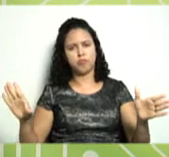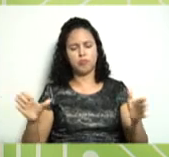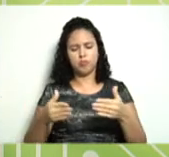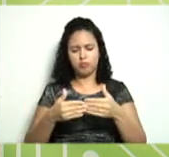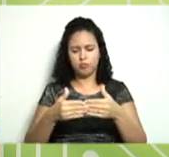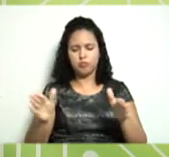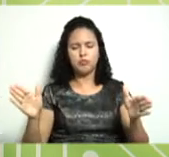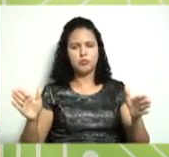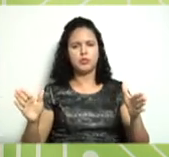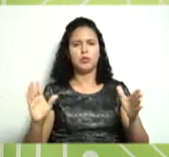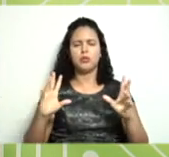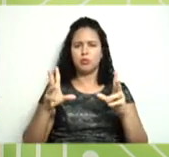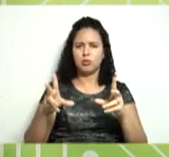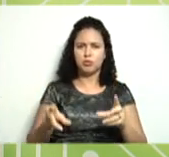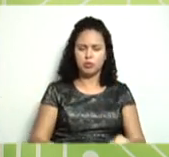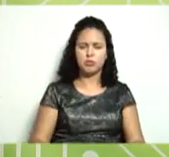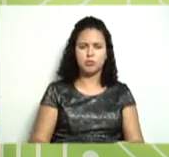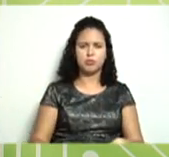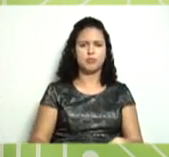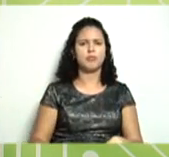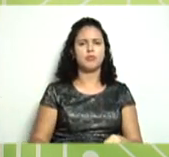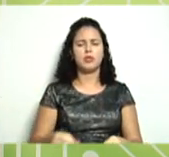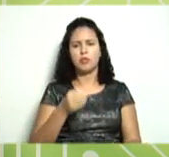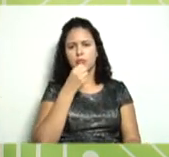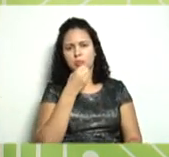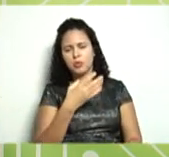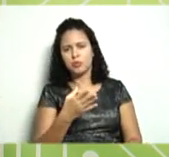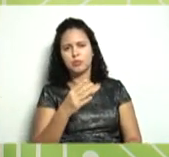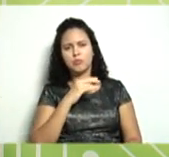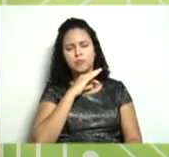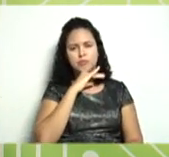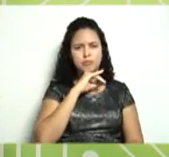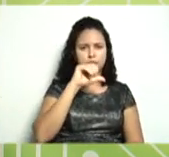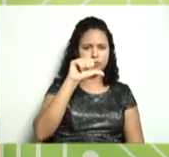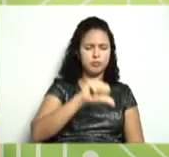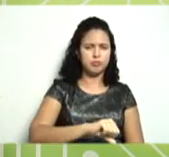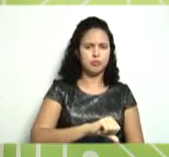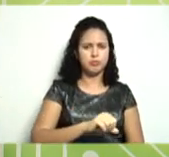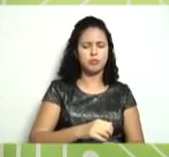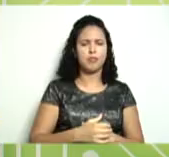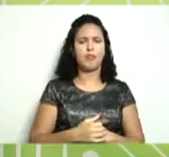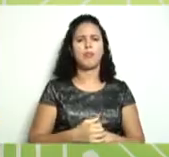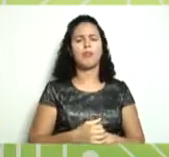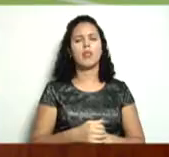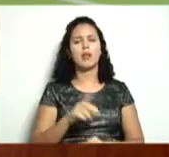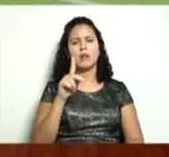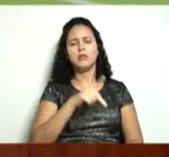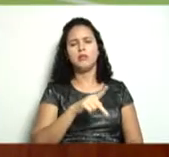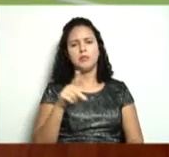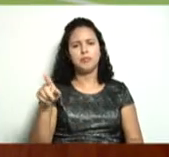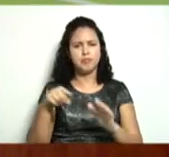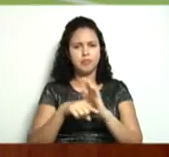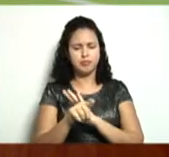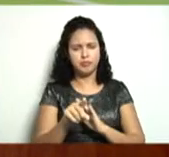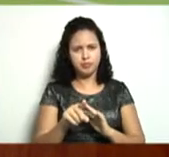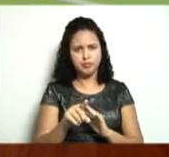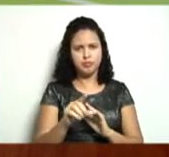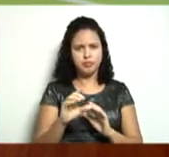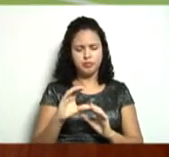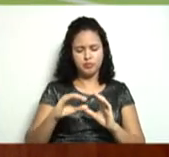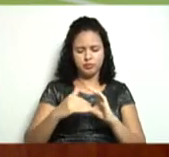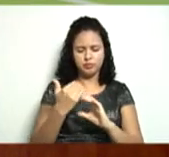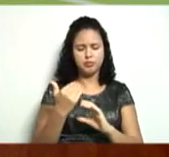eu respondo por todas as coisas boas e ruins da cooperativa. Professora, nos chegou uma pergunta agora via